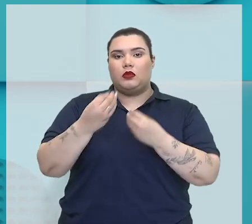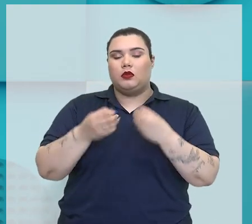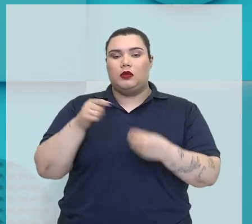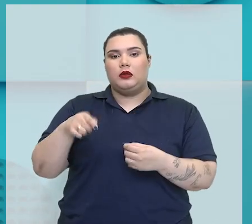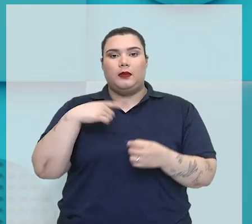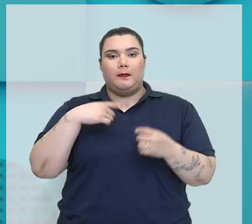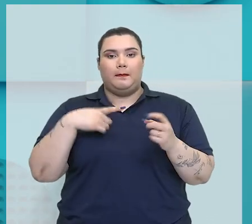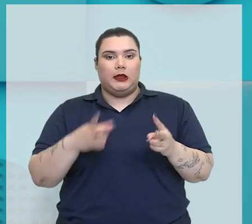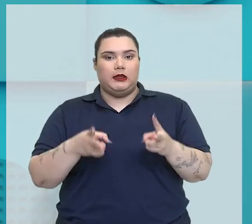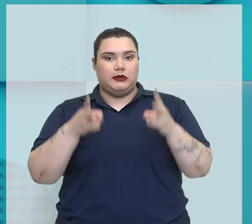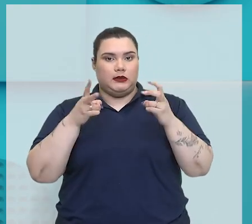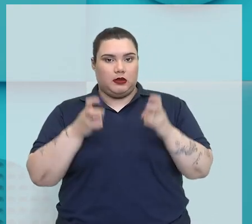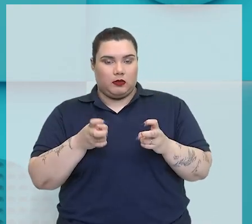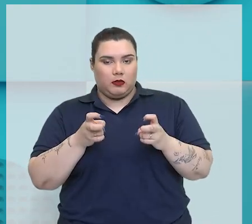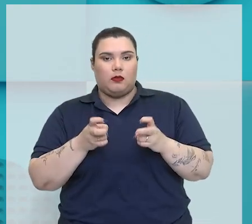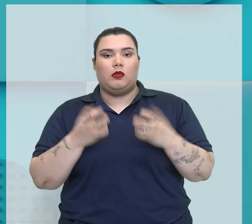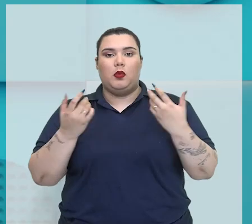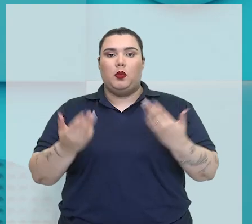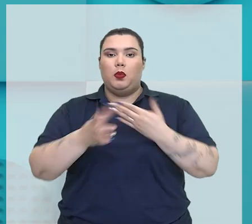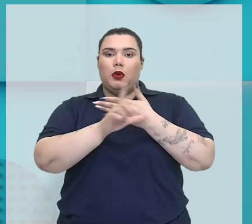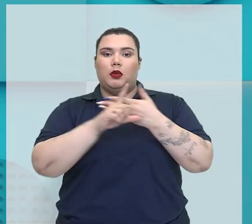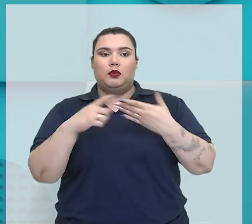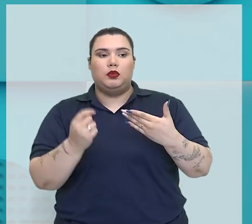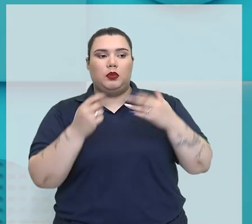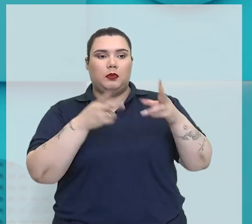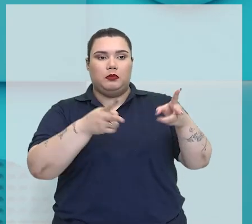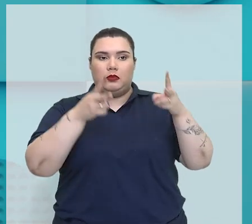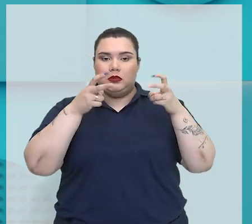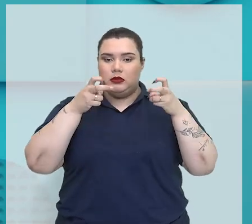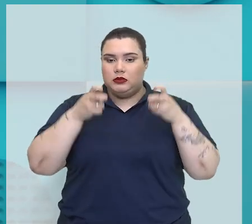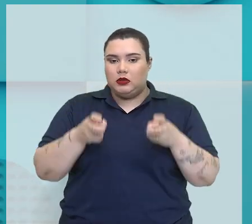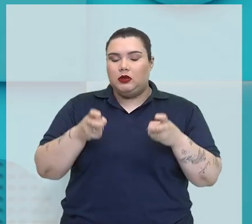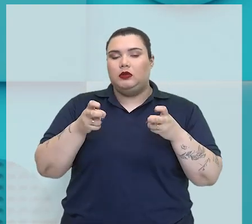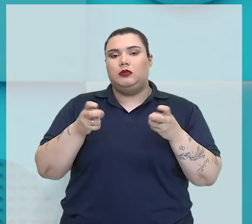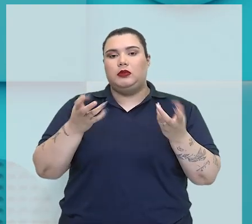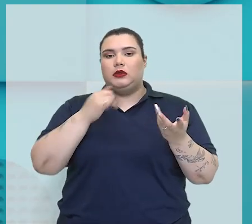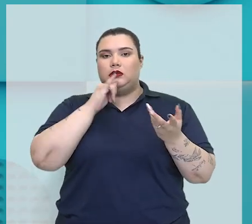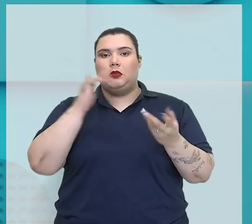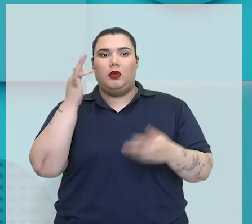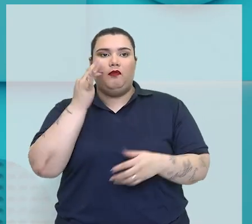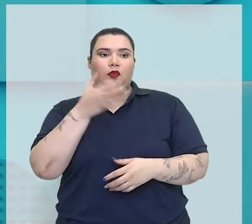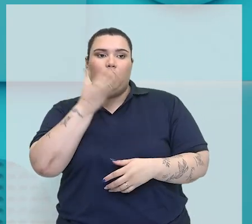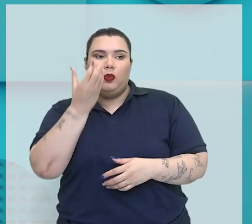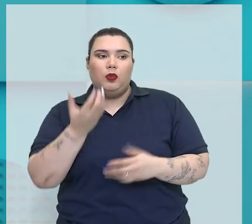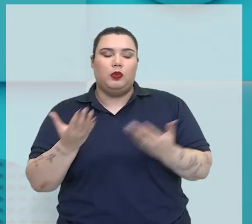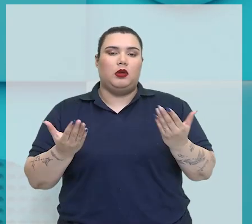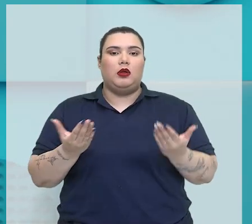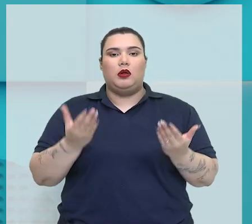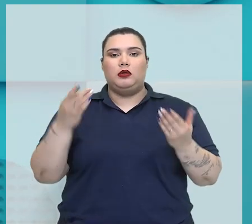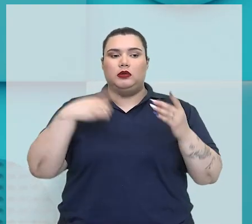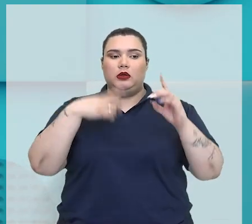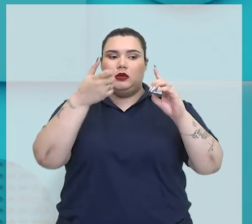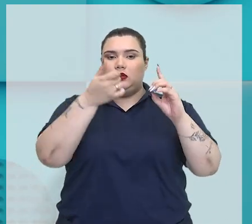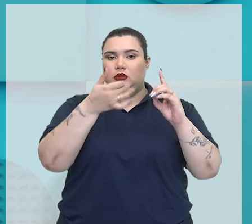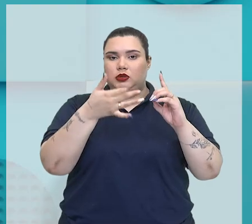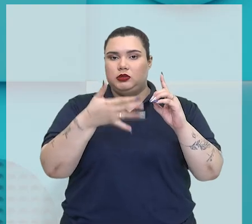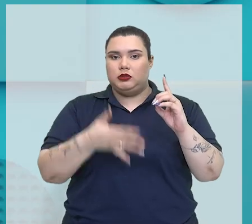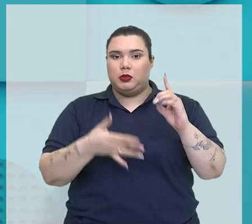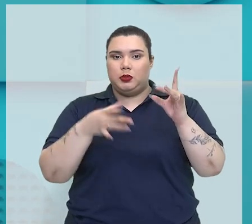ele observa, né? O autor observa, ele vai observar uma fruta, ele vai